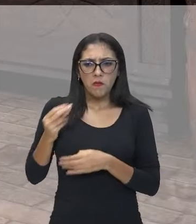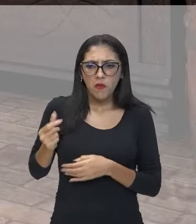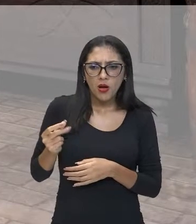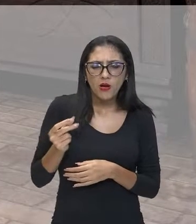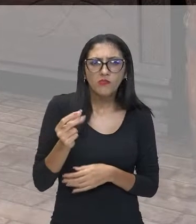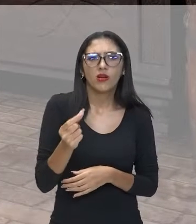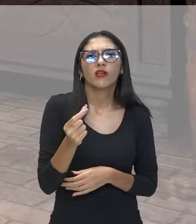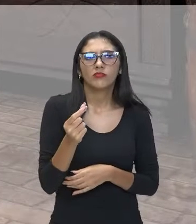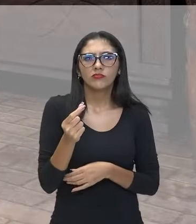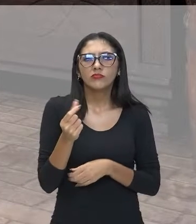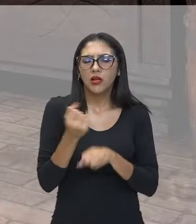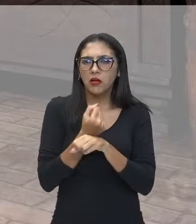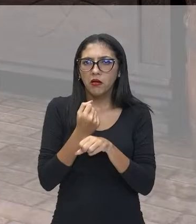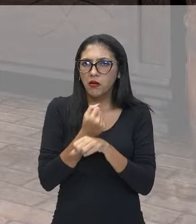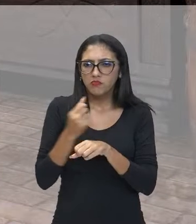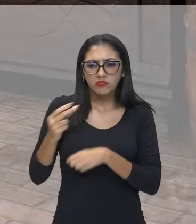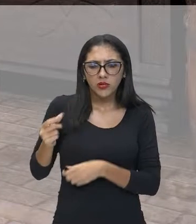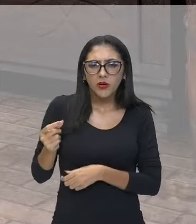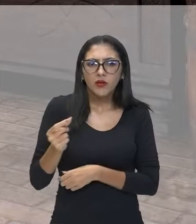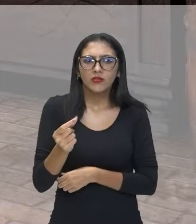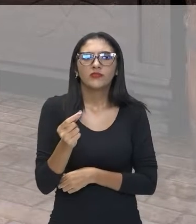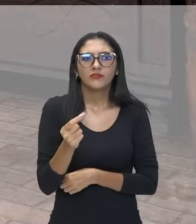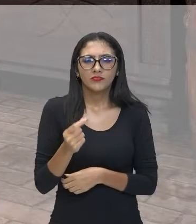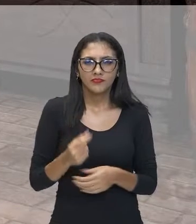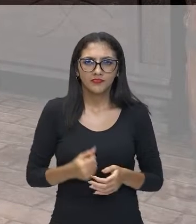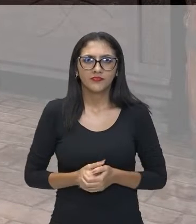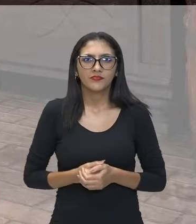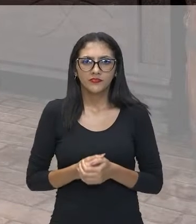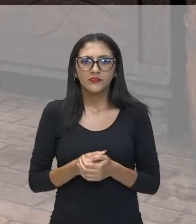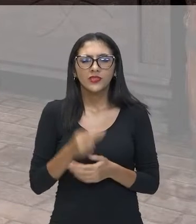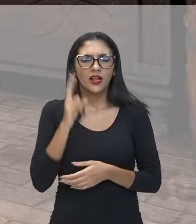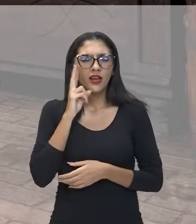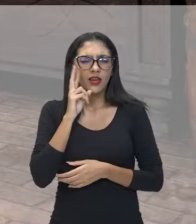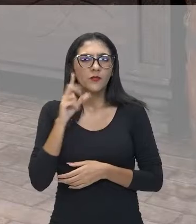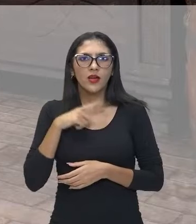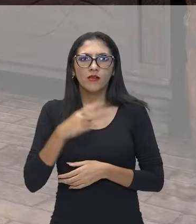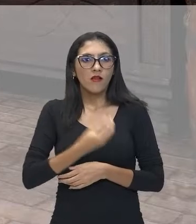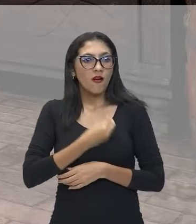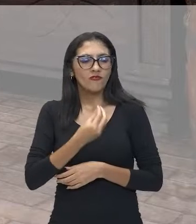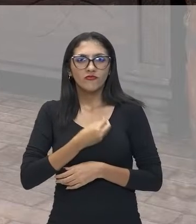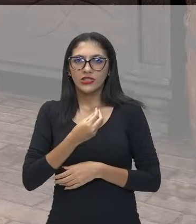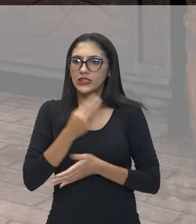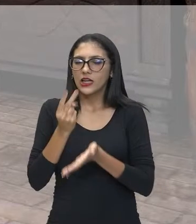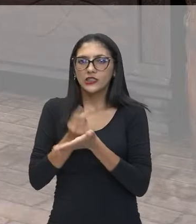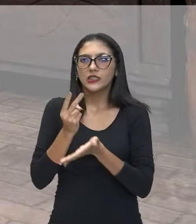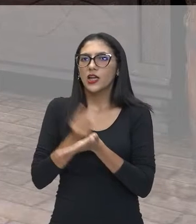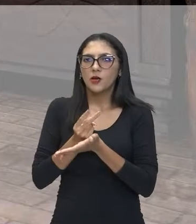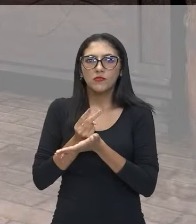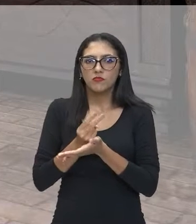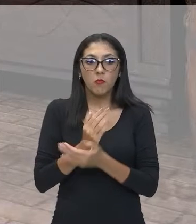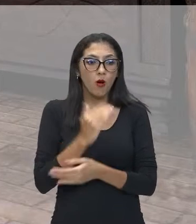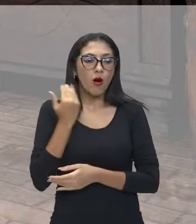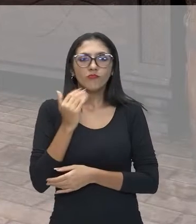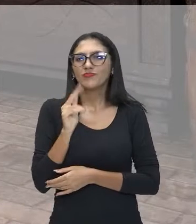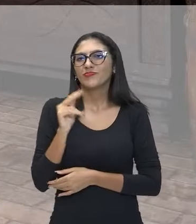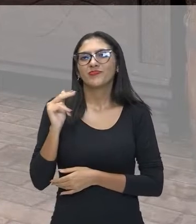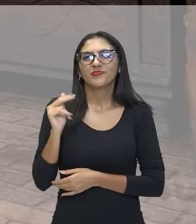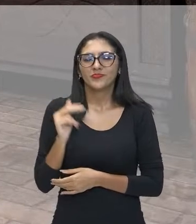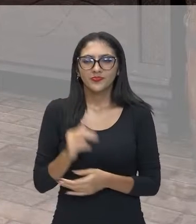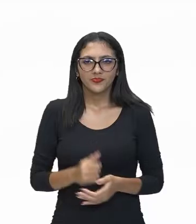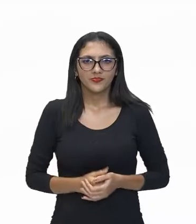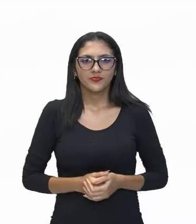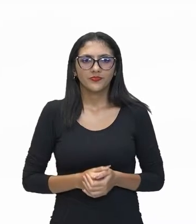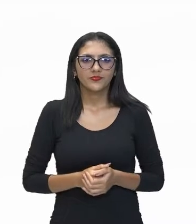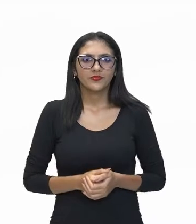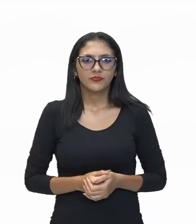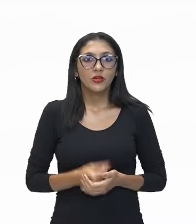por bastante tempo, né, a questão da busca pela imortalidade, tá? Então, a gente também vai dar uma olhadinha